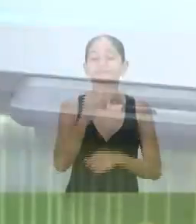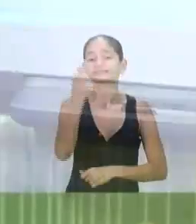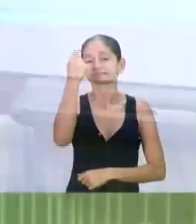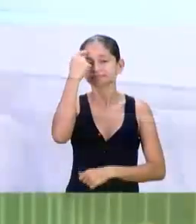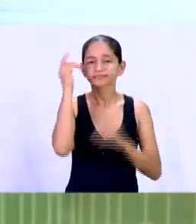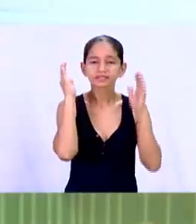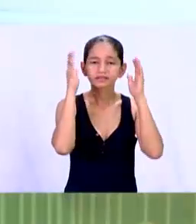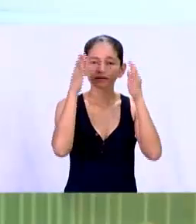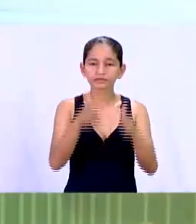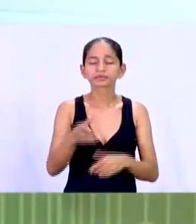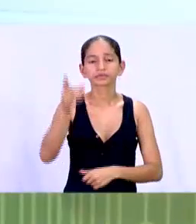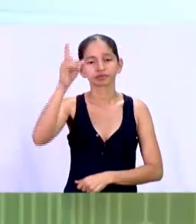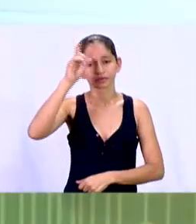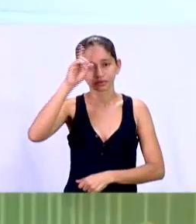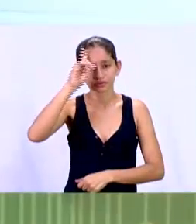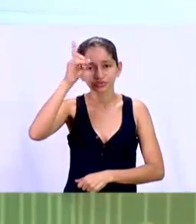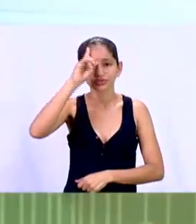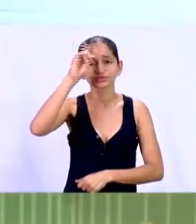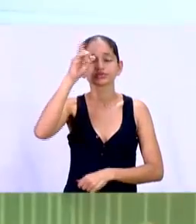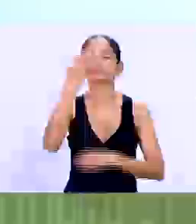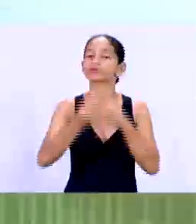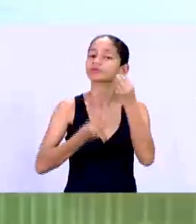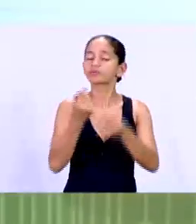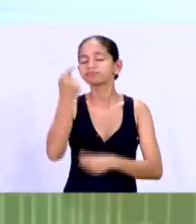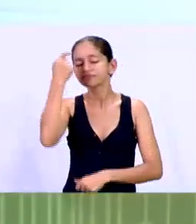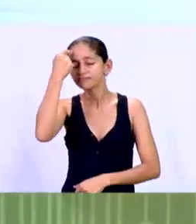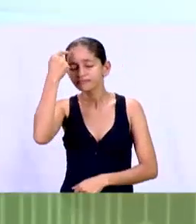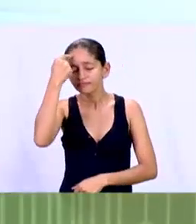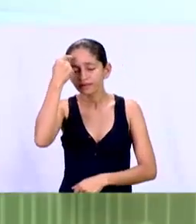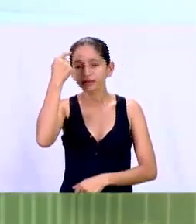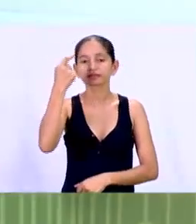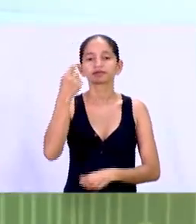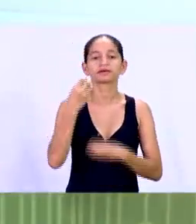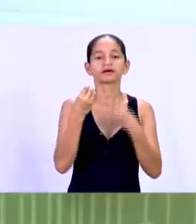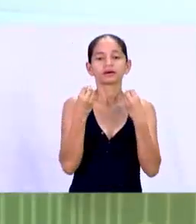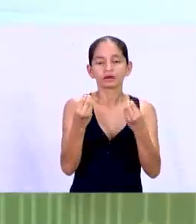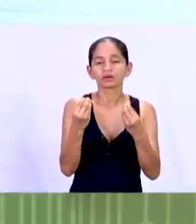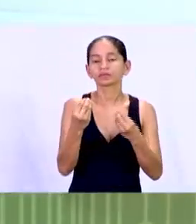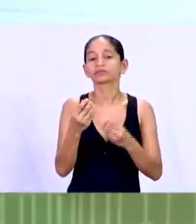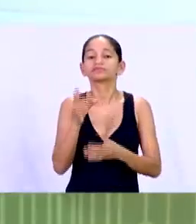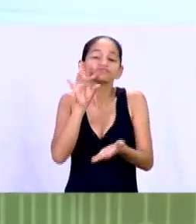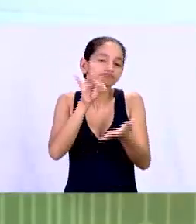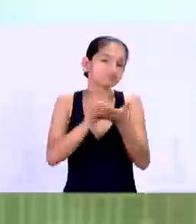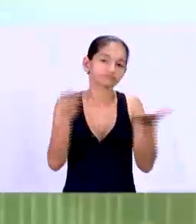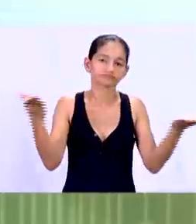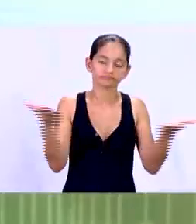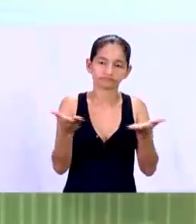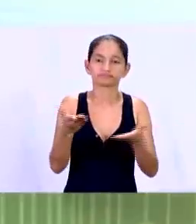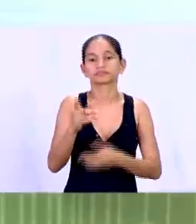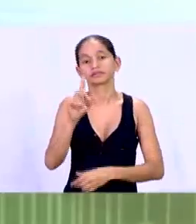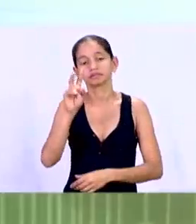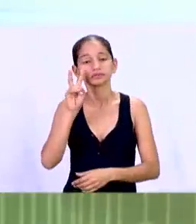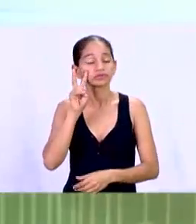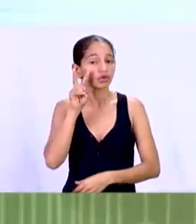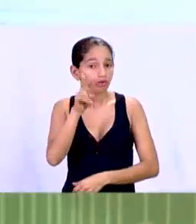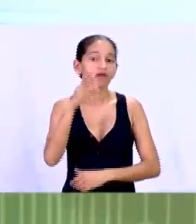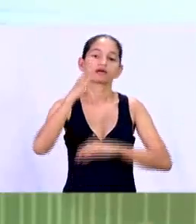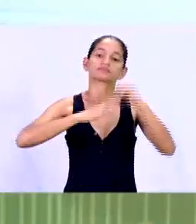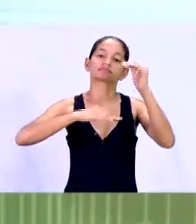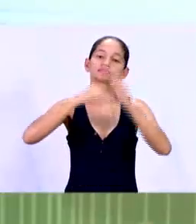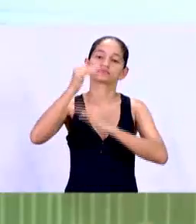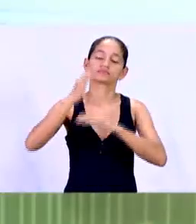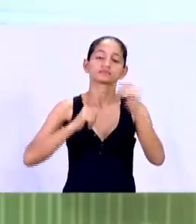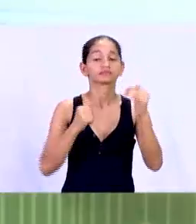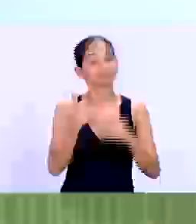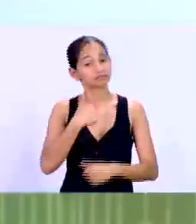no nosso dia a dia, né? Vamos pensar numa situação, assim, bem real. Né? Então, você, como profissional de